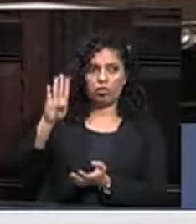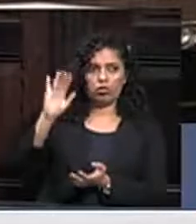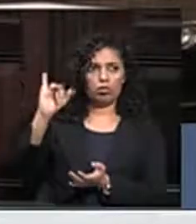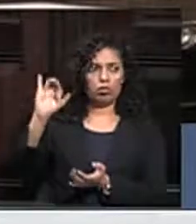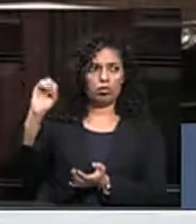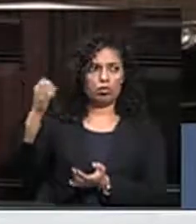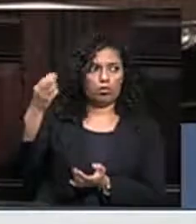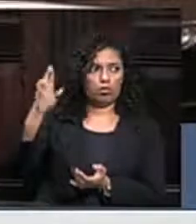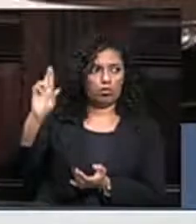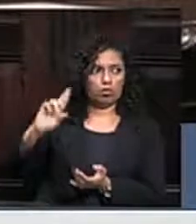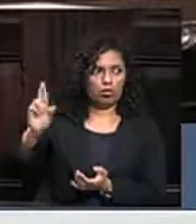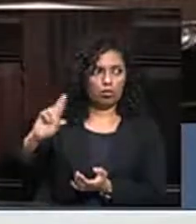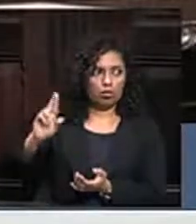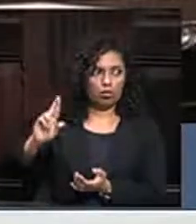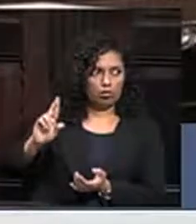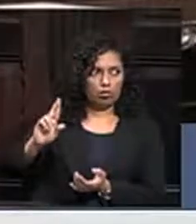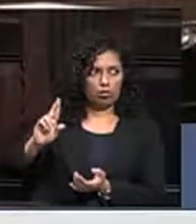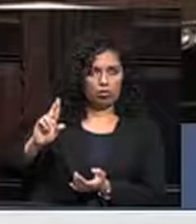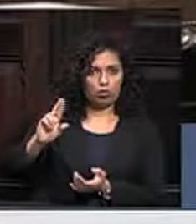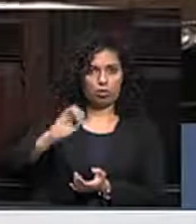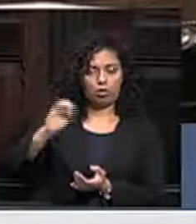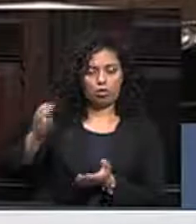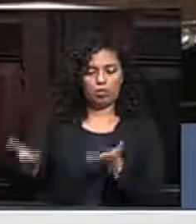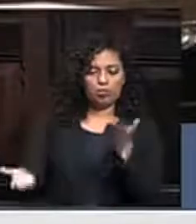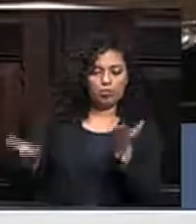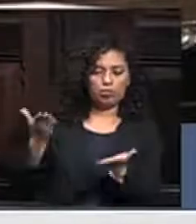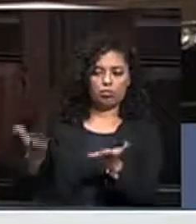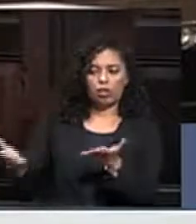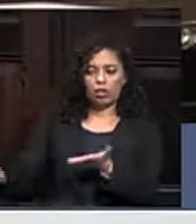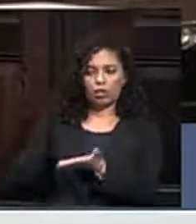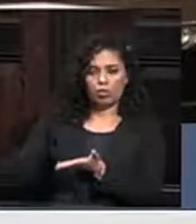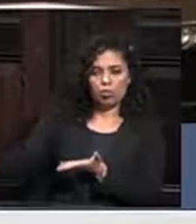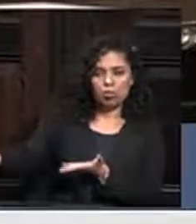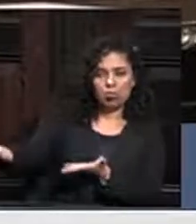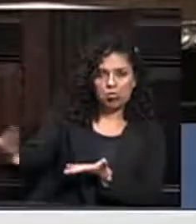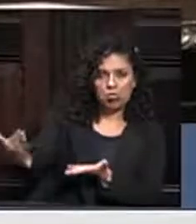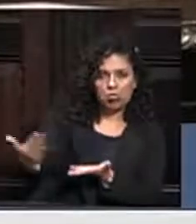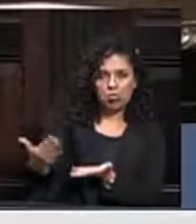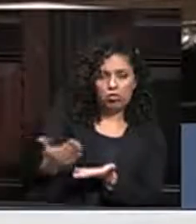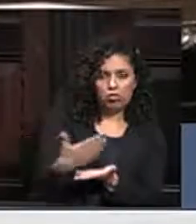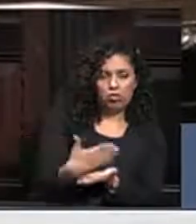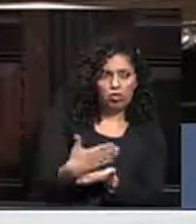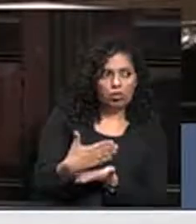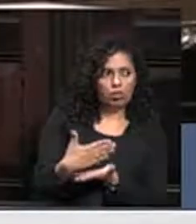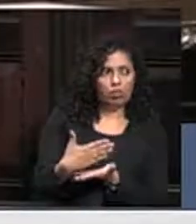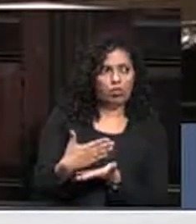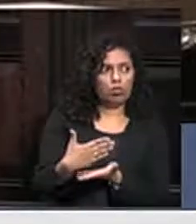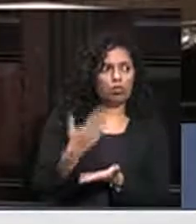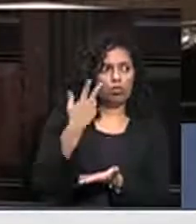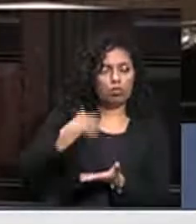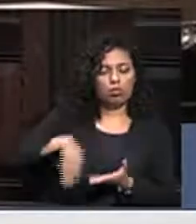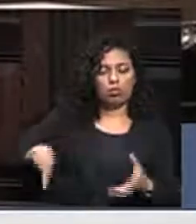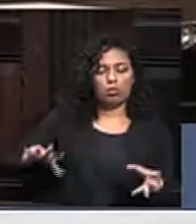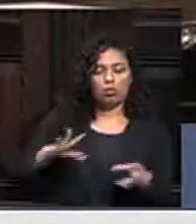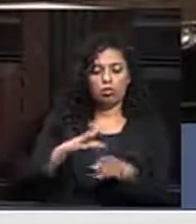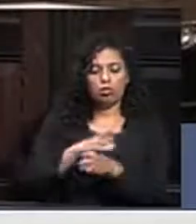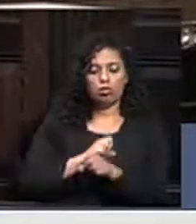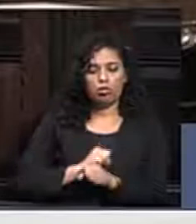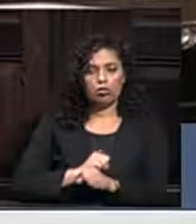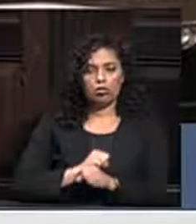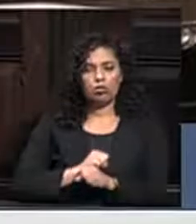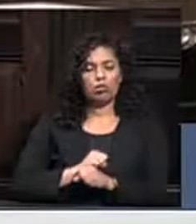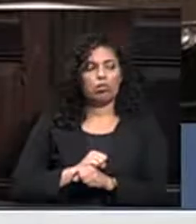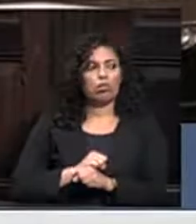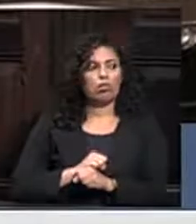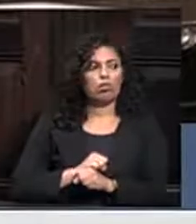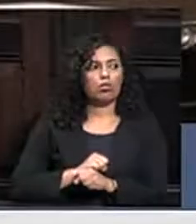quando comparamos o que arrecadamos com aquilo que temos que gastar, o nosso custeio e os nossos